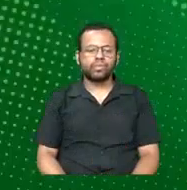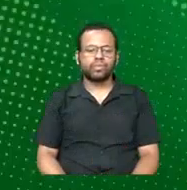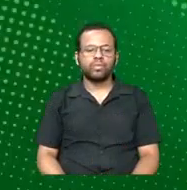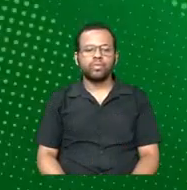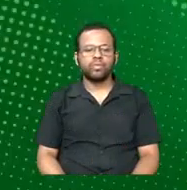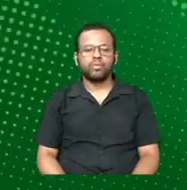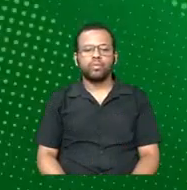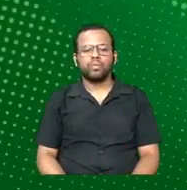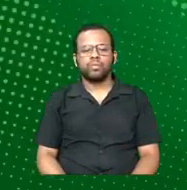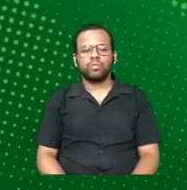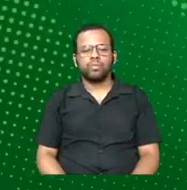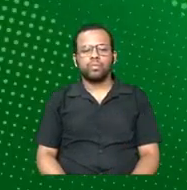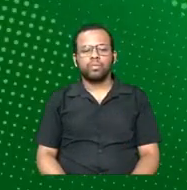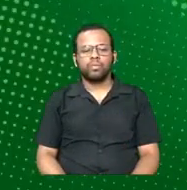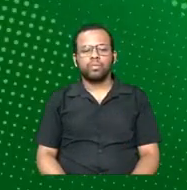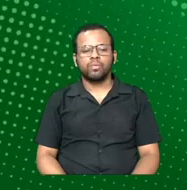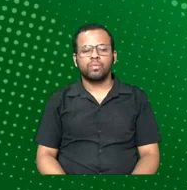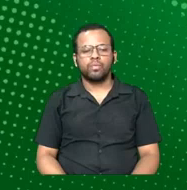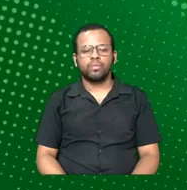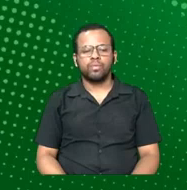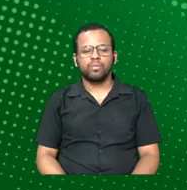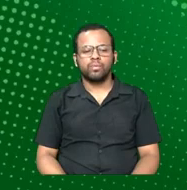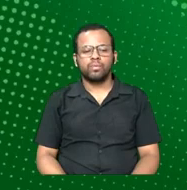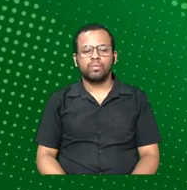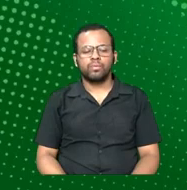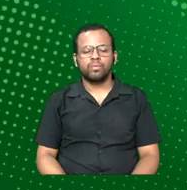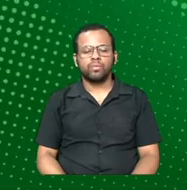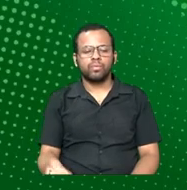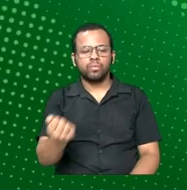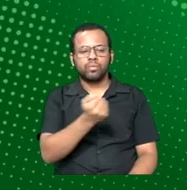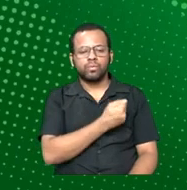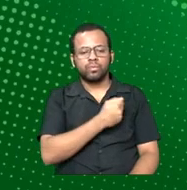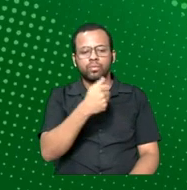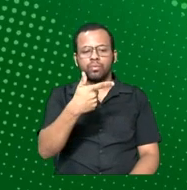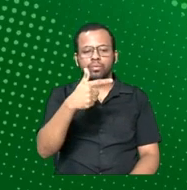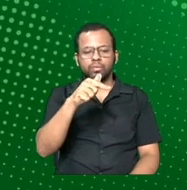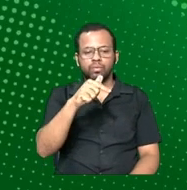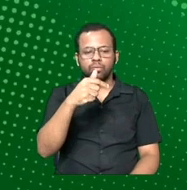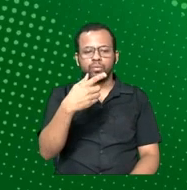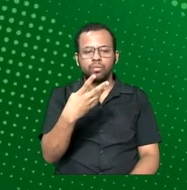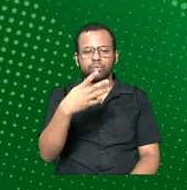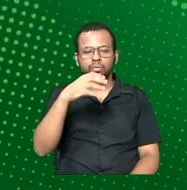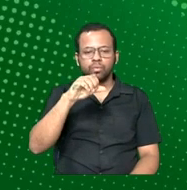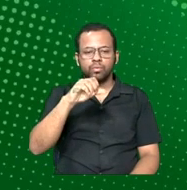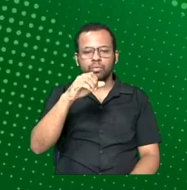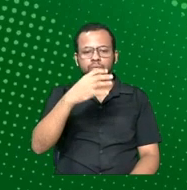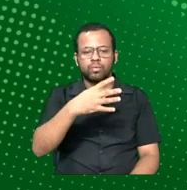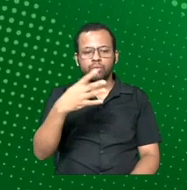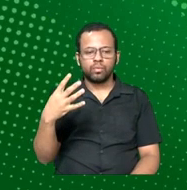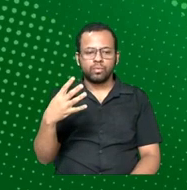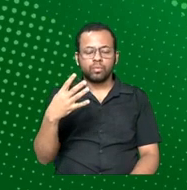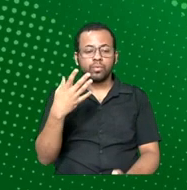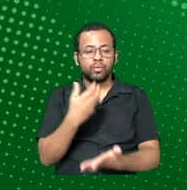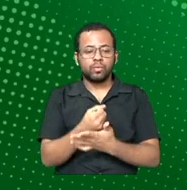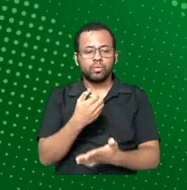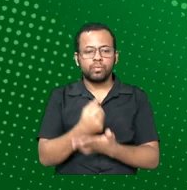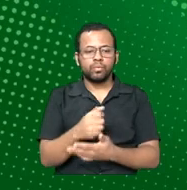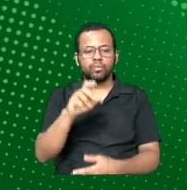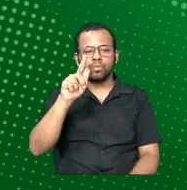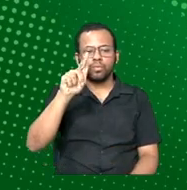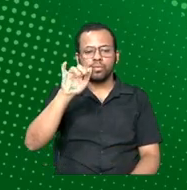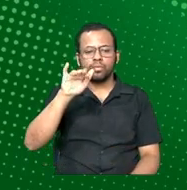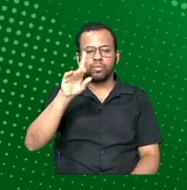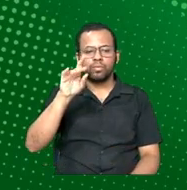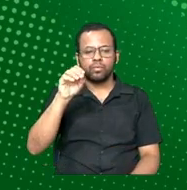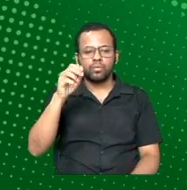Vamos que vamos mil reais para 274944 pelo aplicativo Gildo